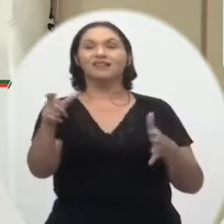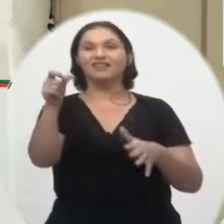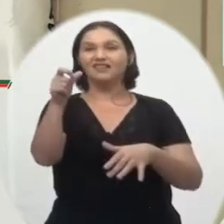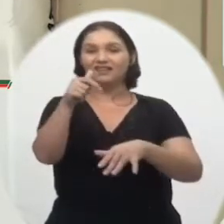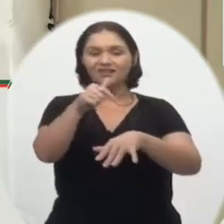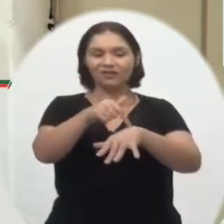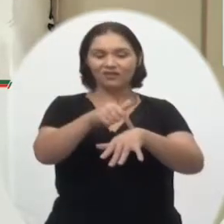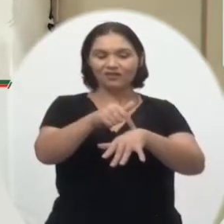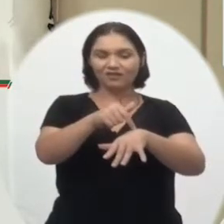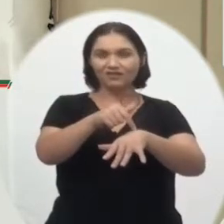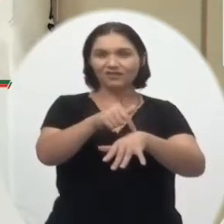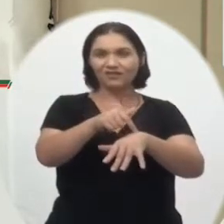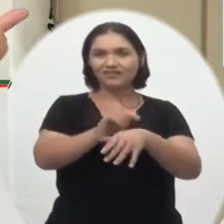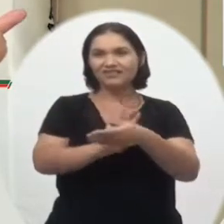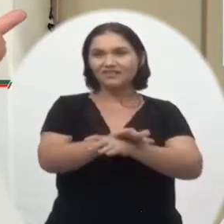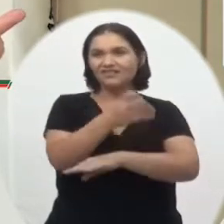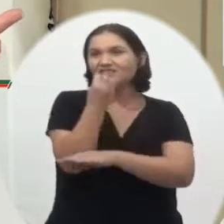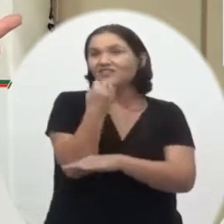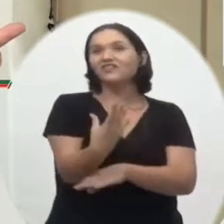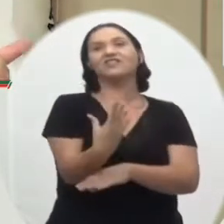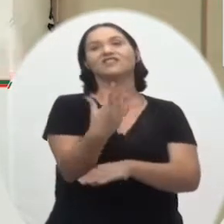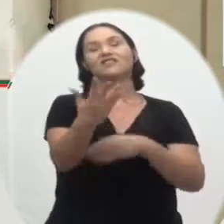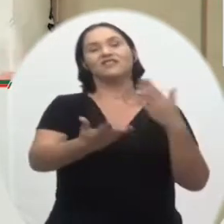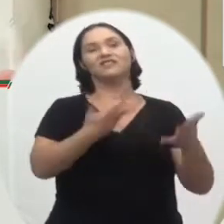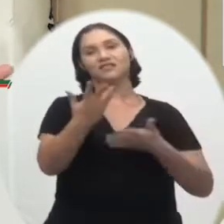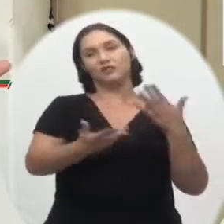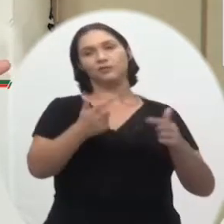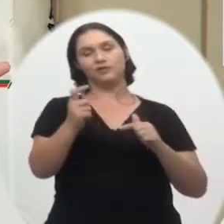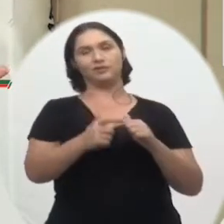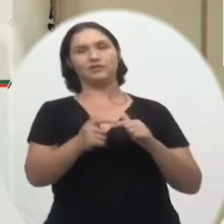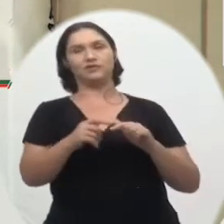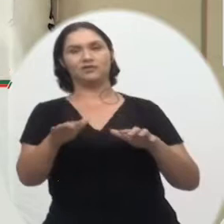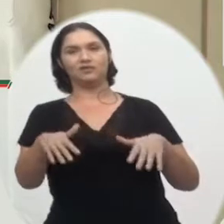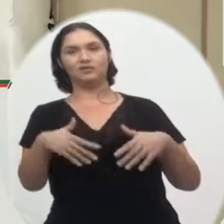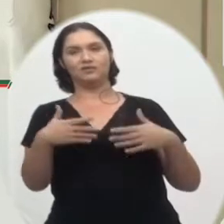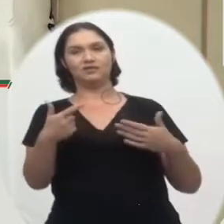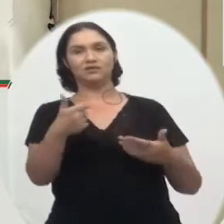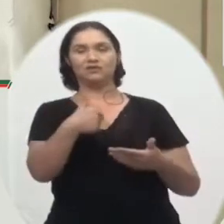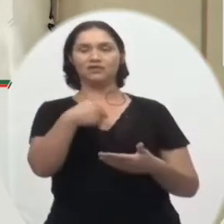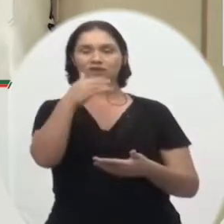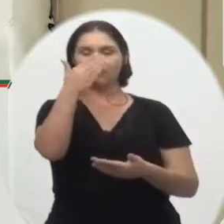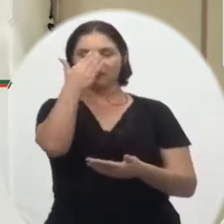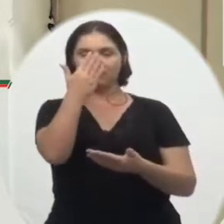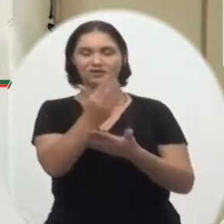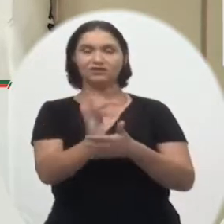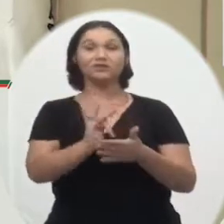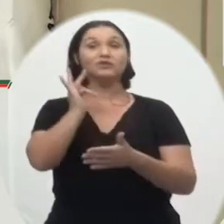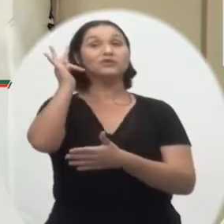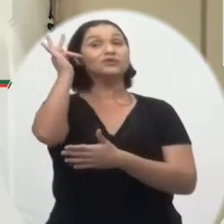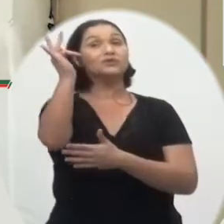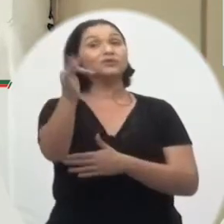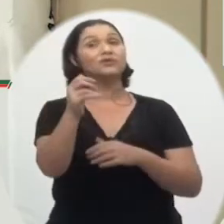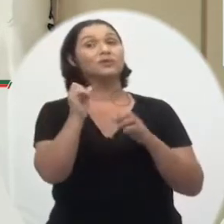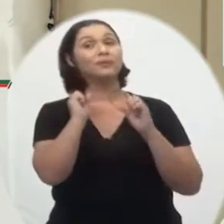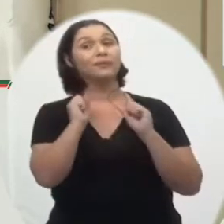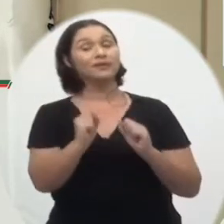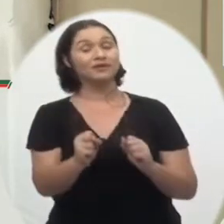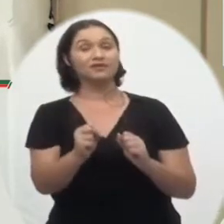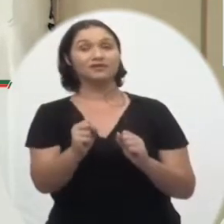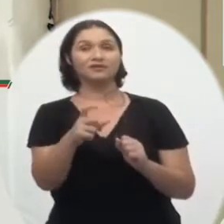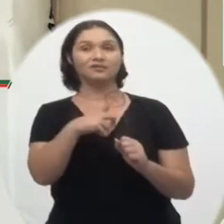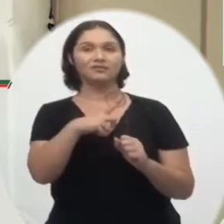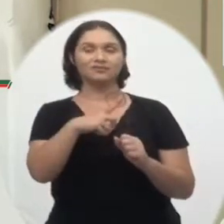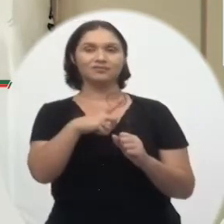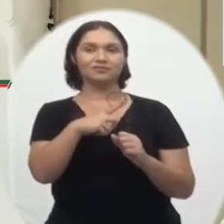muito bom. Mas, na verdade, quem sabe no futuro, como a nossa região é grande, ela tem demanda para lá também,